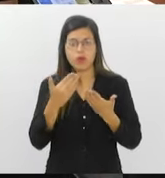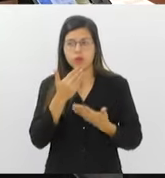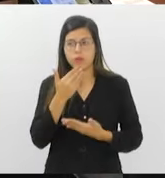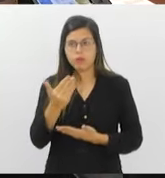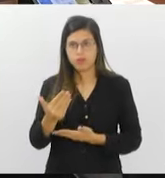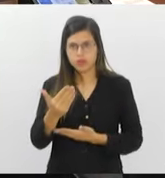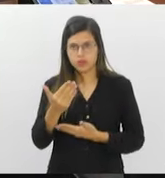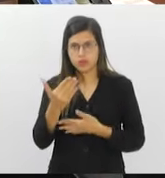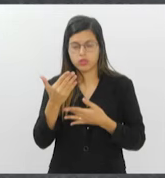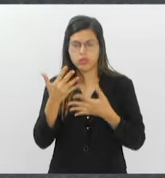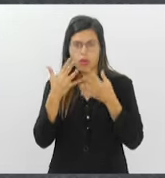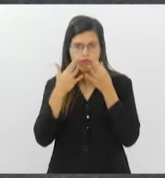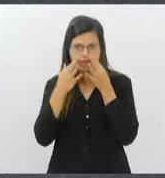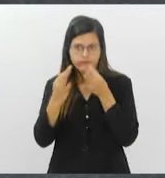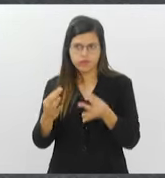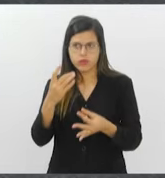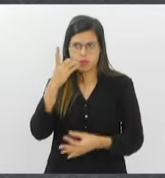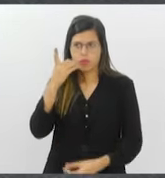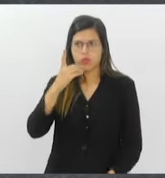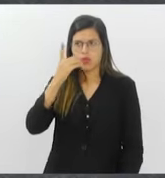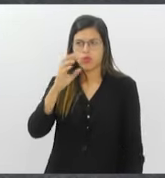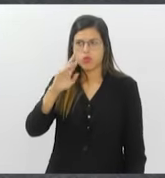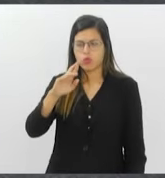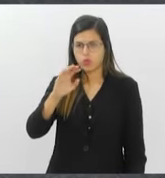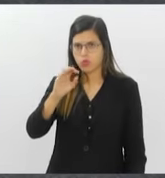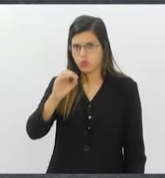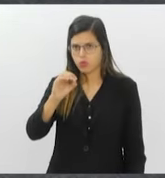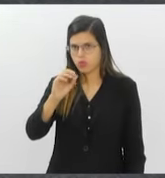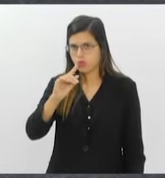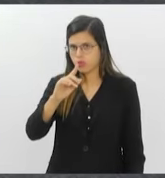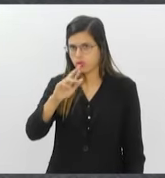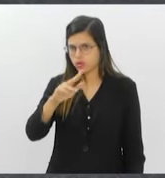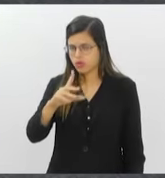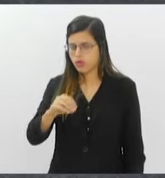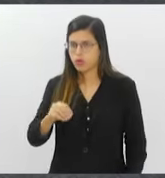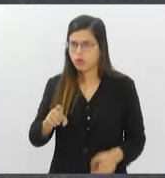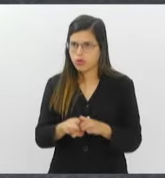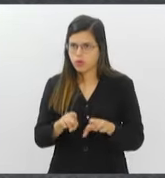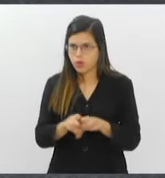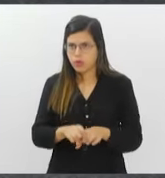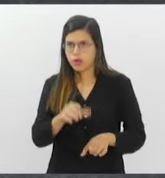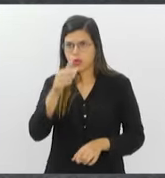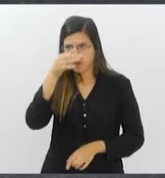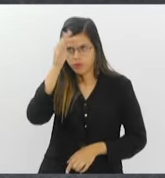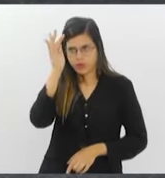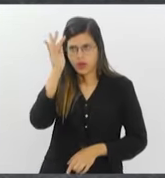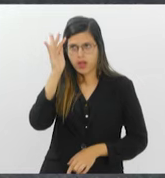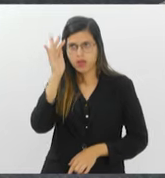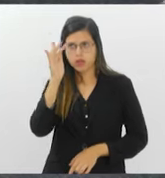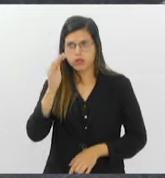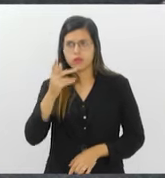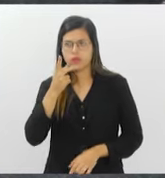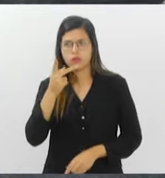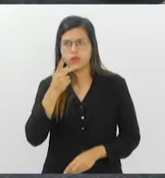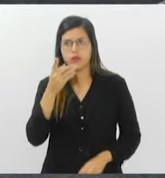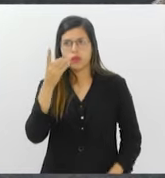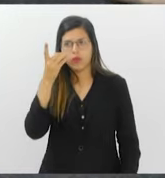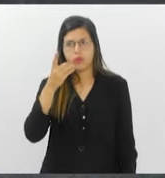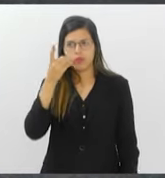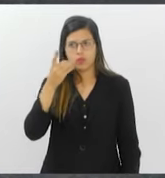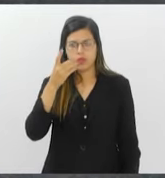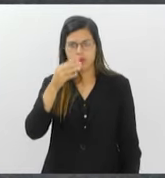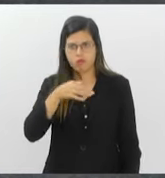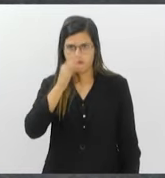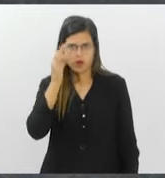do deputado Rodrigo Amorim e do deputado Fred Pacheco, que dizer que o deputado Fred Pacheco me ligou pela